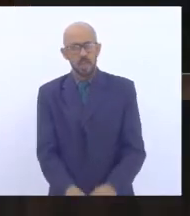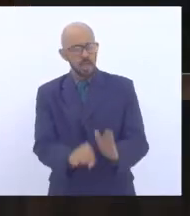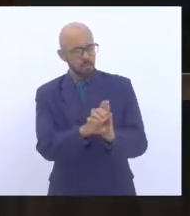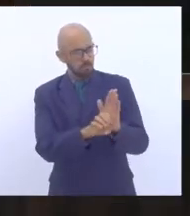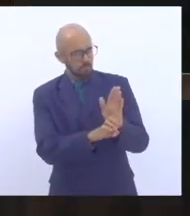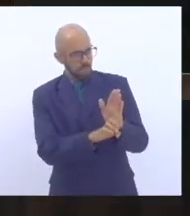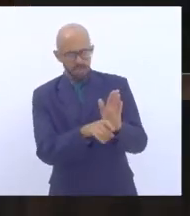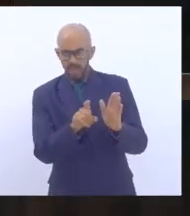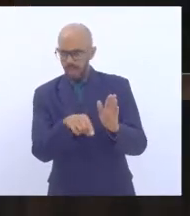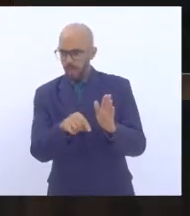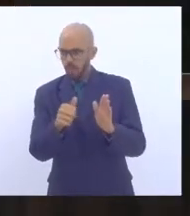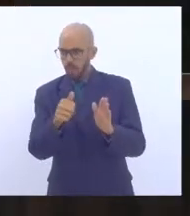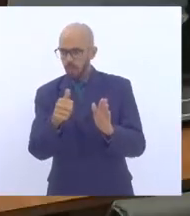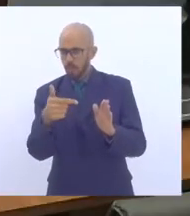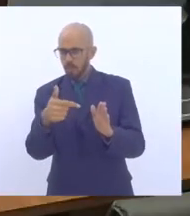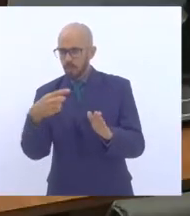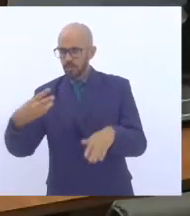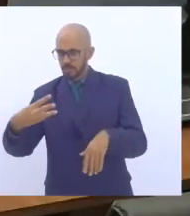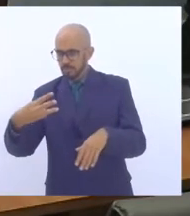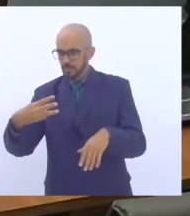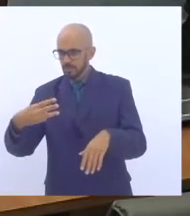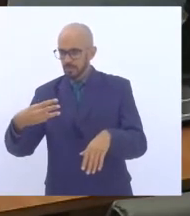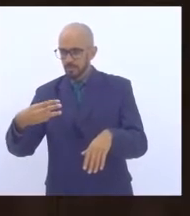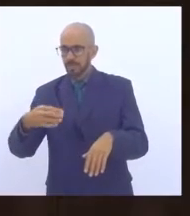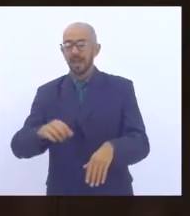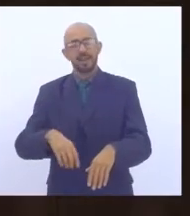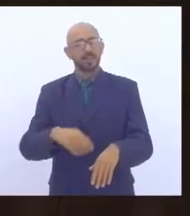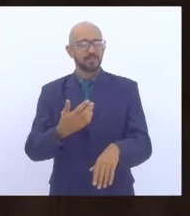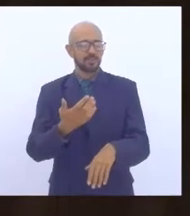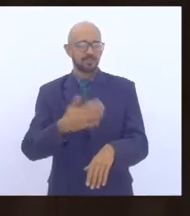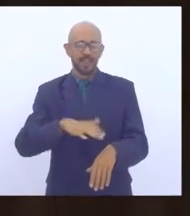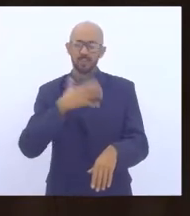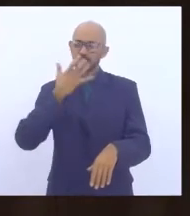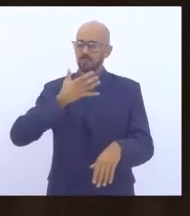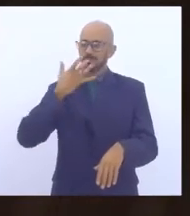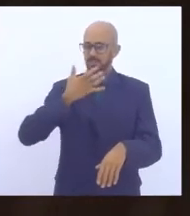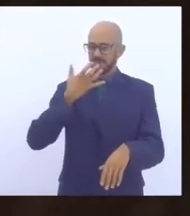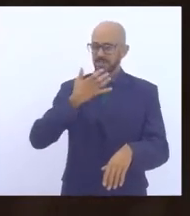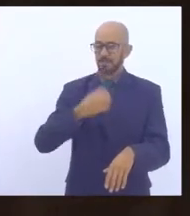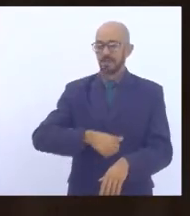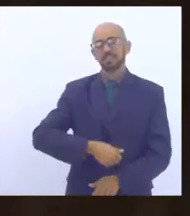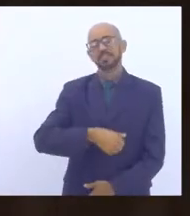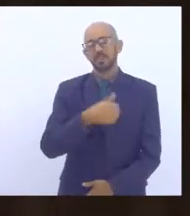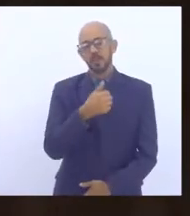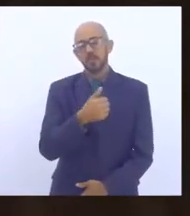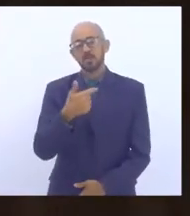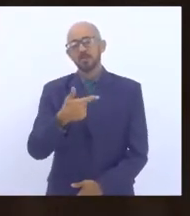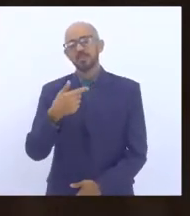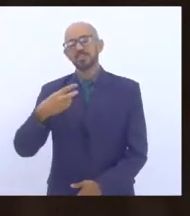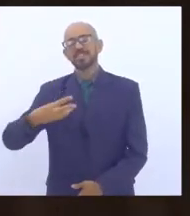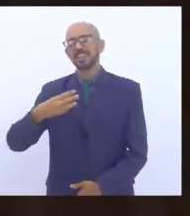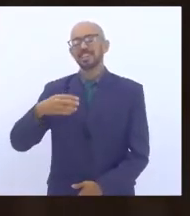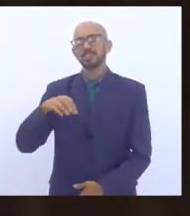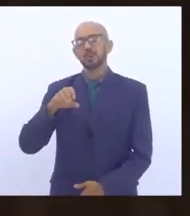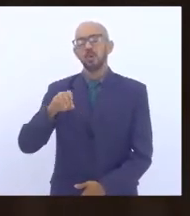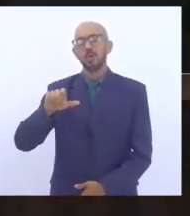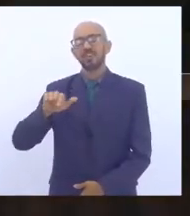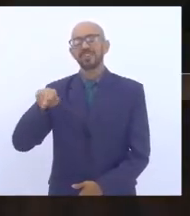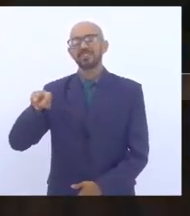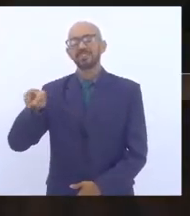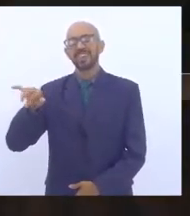três é isso que eu entendi e sem fazer música para que um dois três de Oliveira quatro né mas é um dois três meu